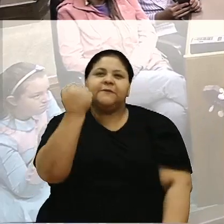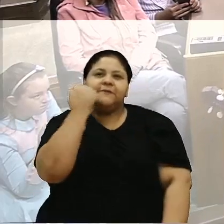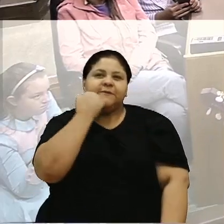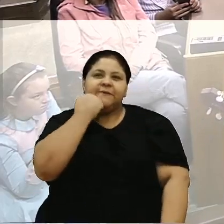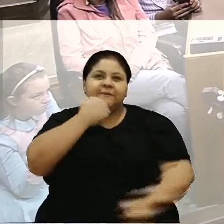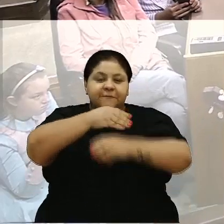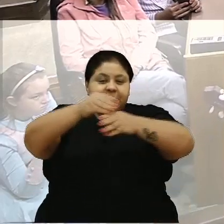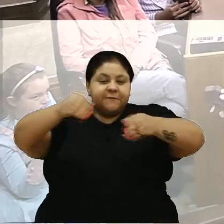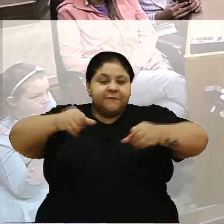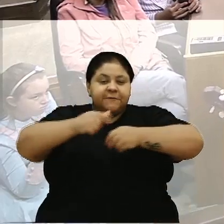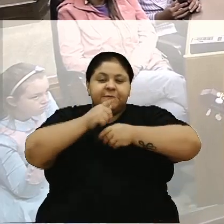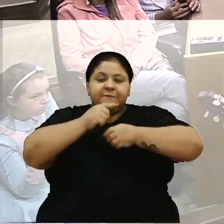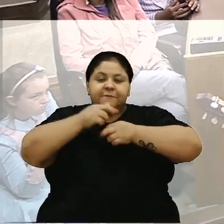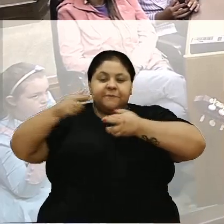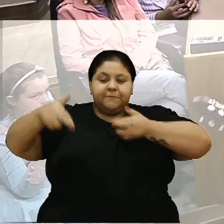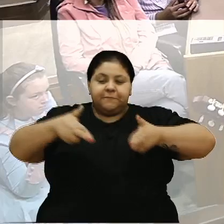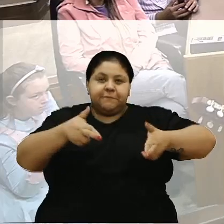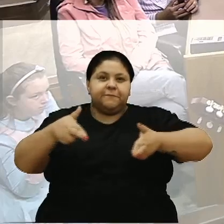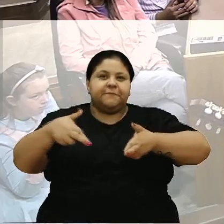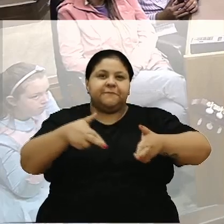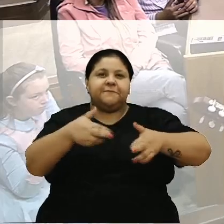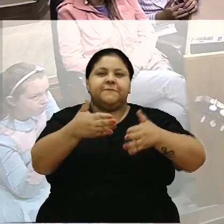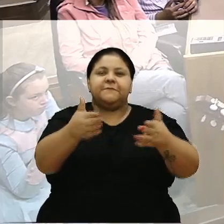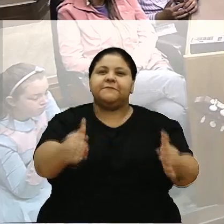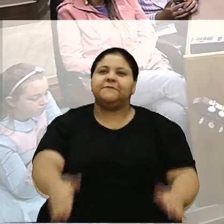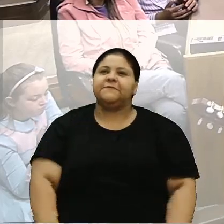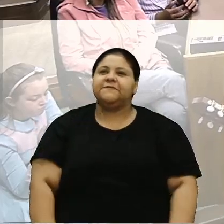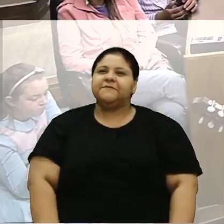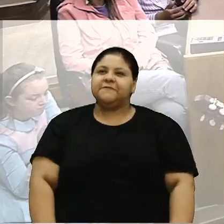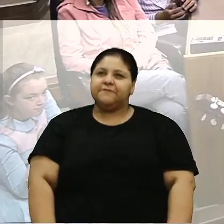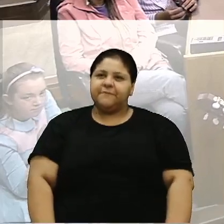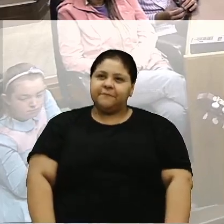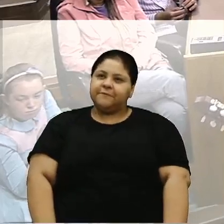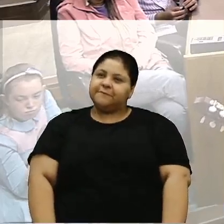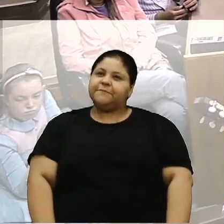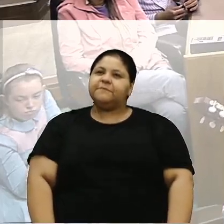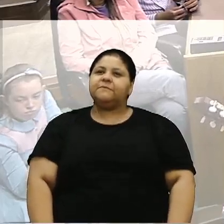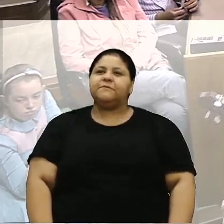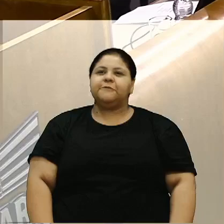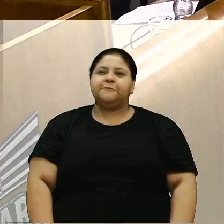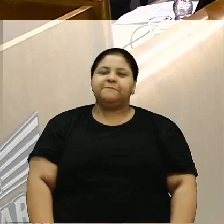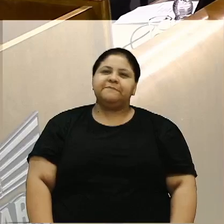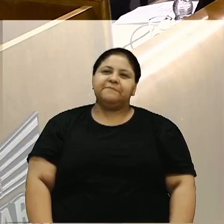pedras mouradas quebradas do Inhambuí.